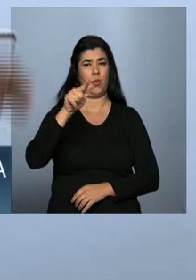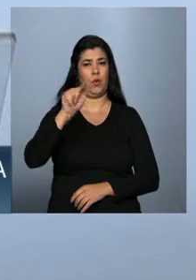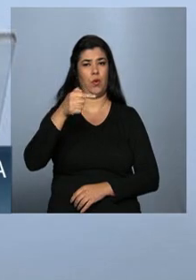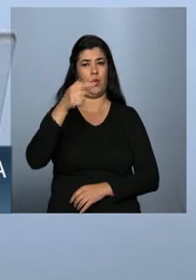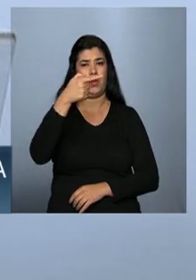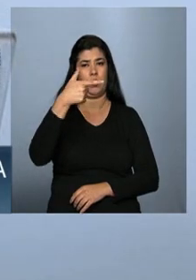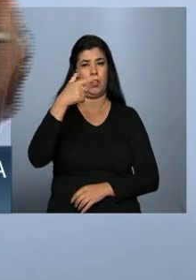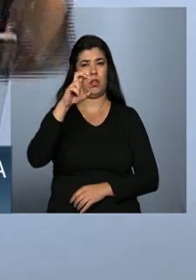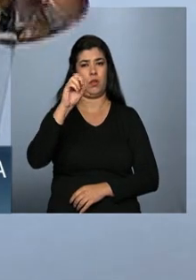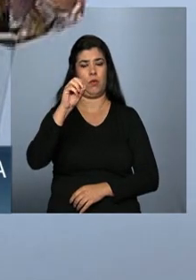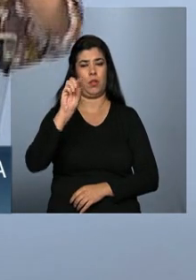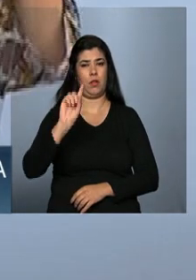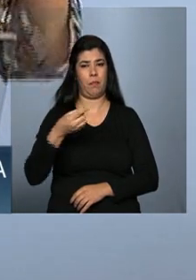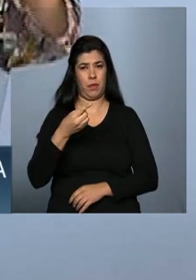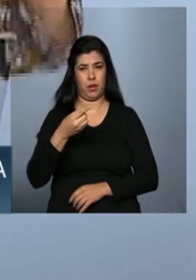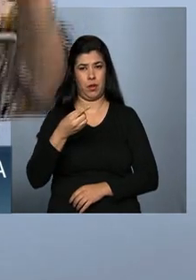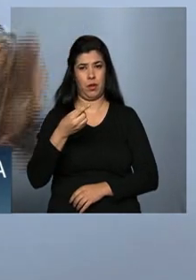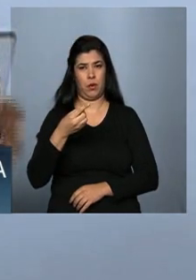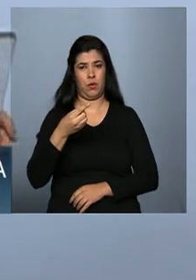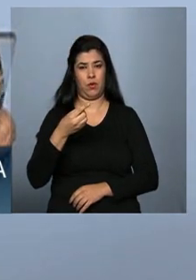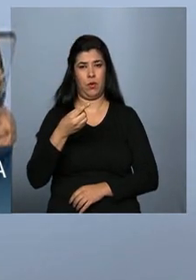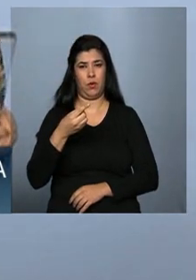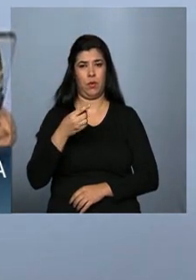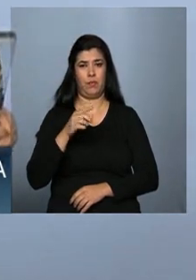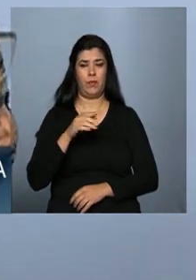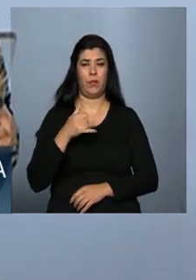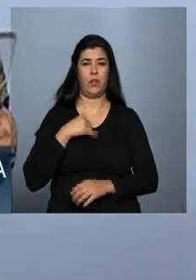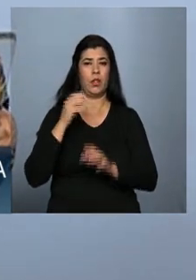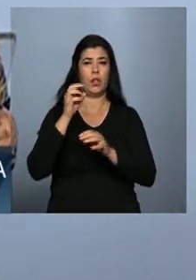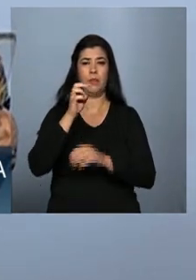2.750.000. Então, são